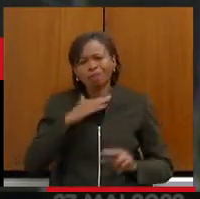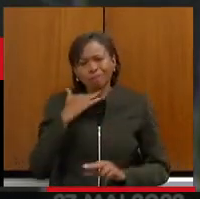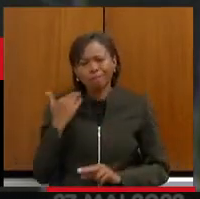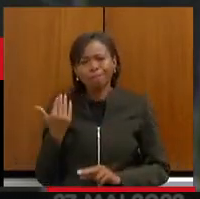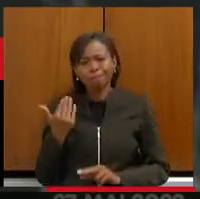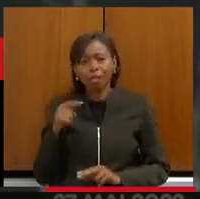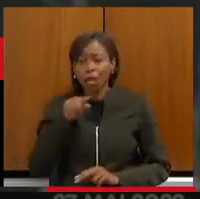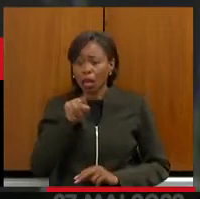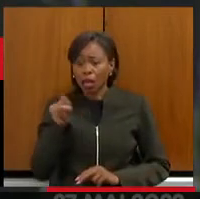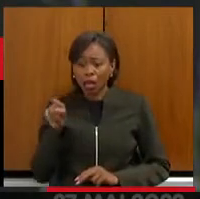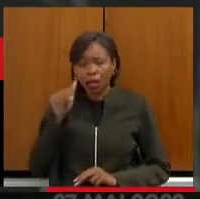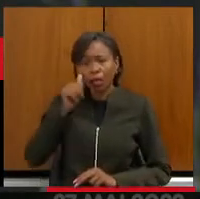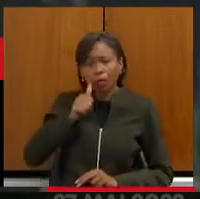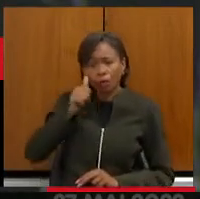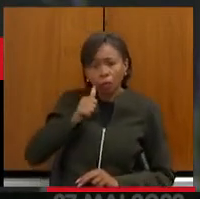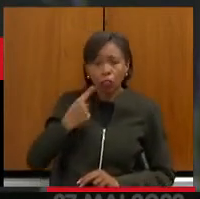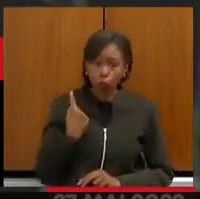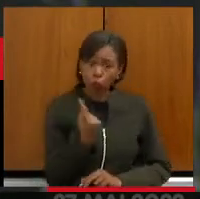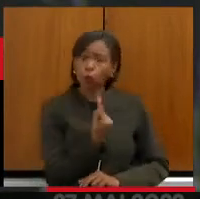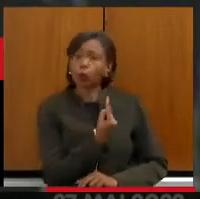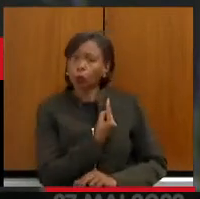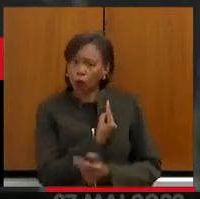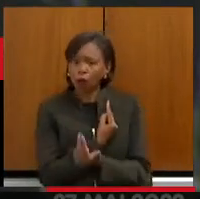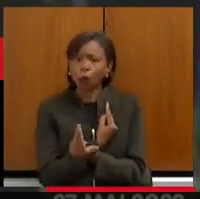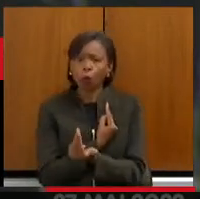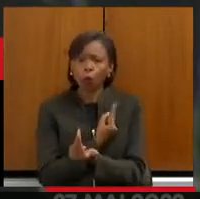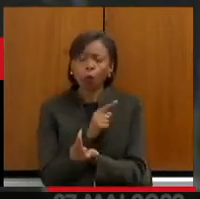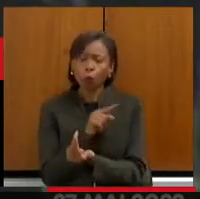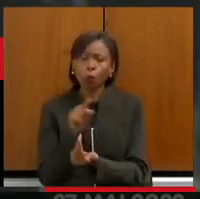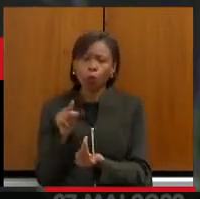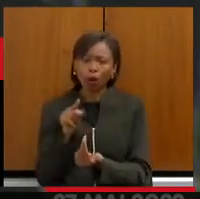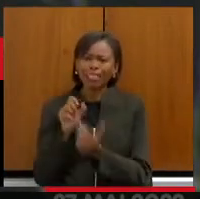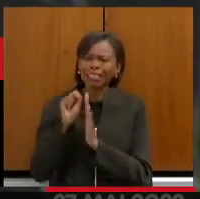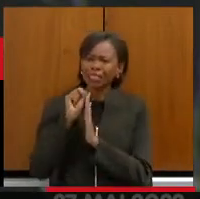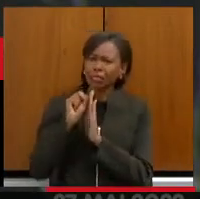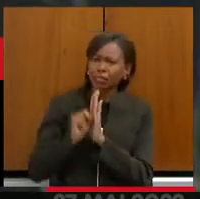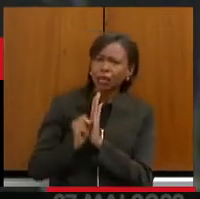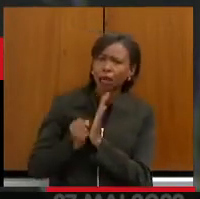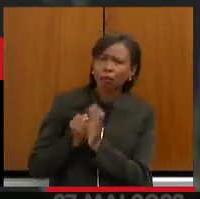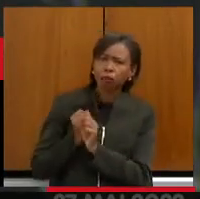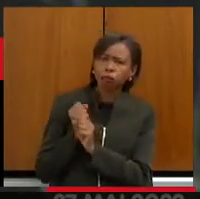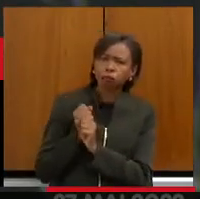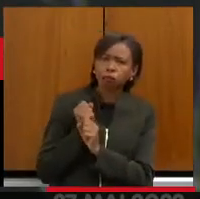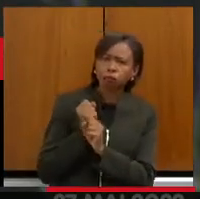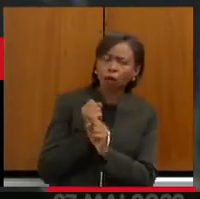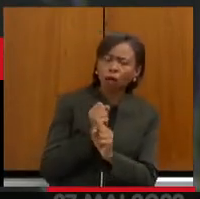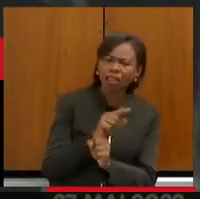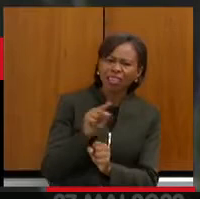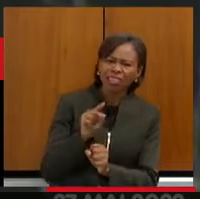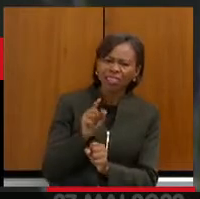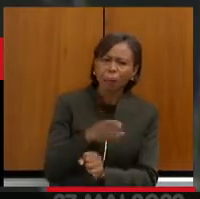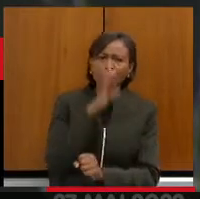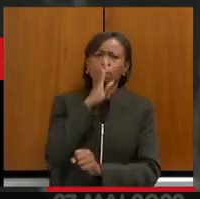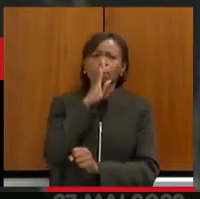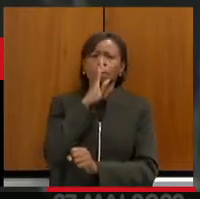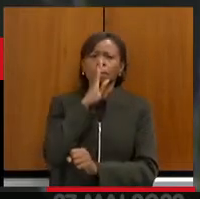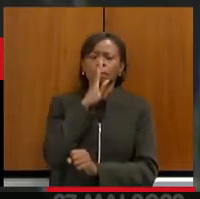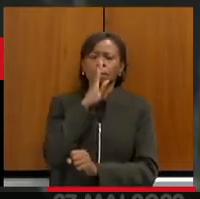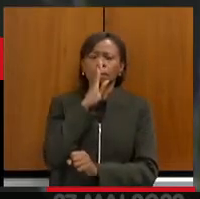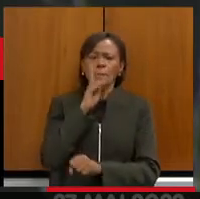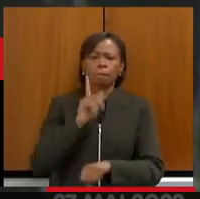nós que percorremos entre séculos e usam-no silenciar em fração de segundos